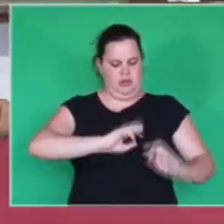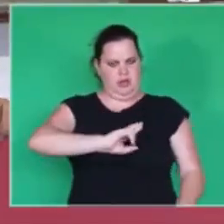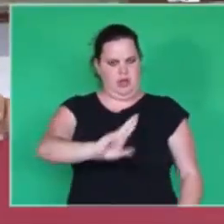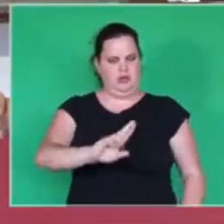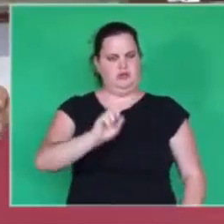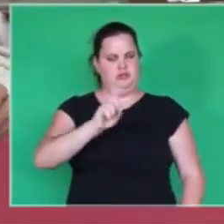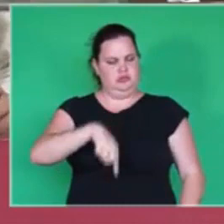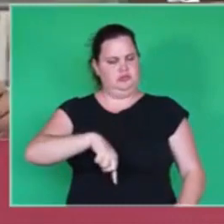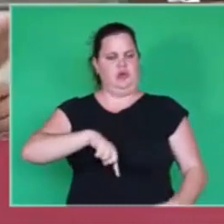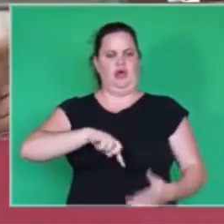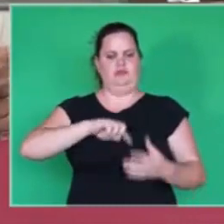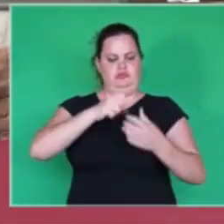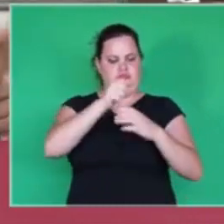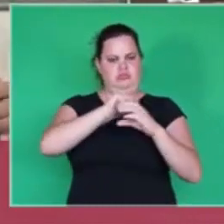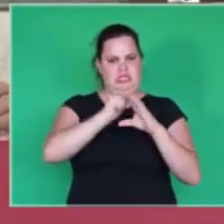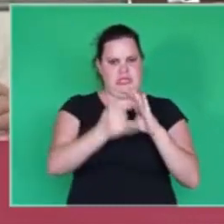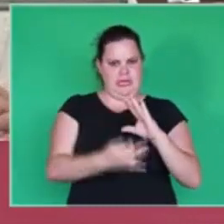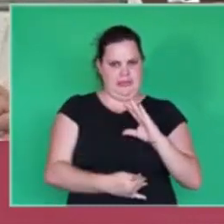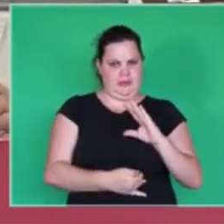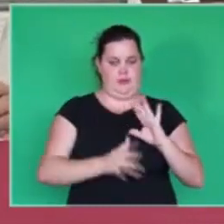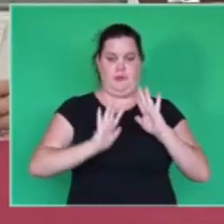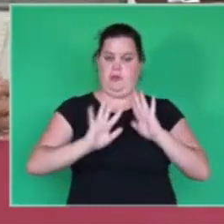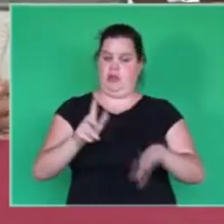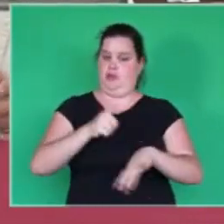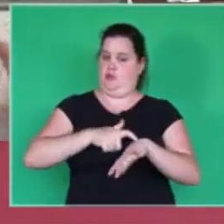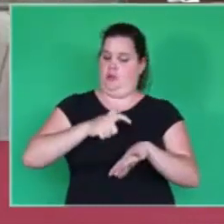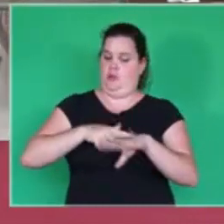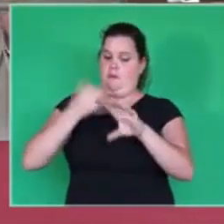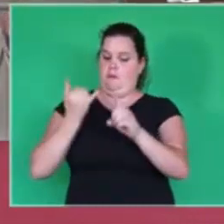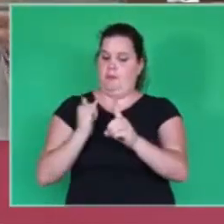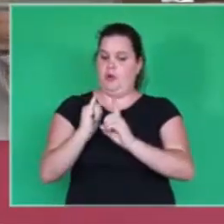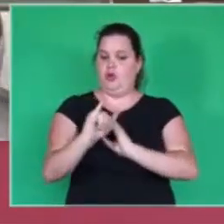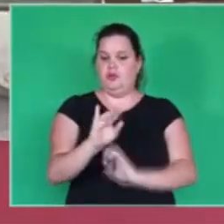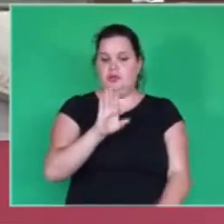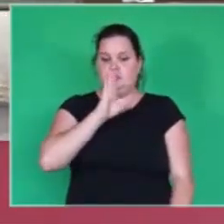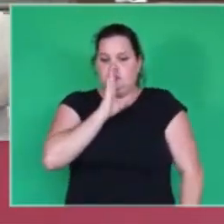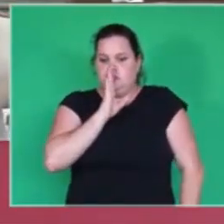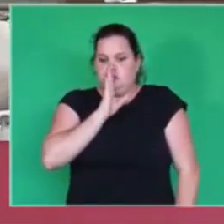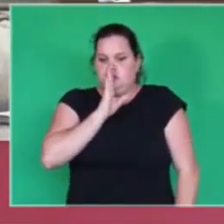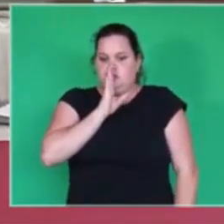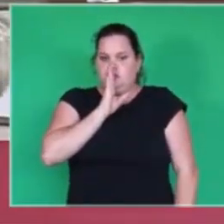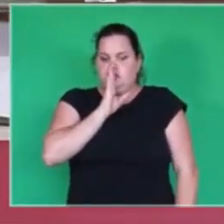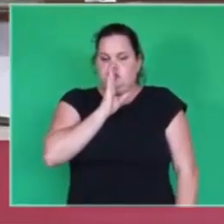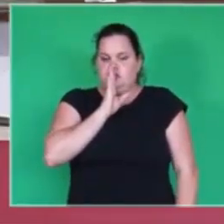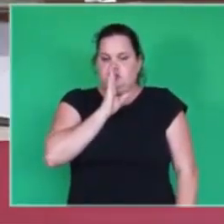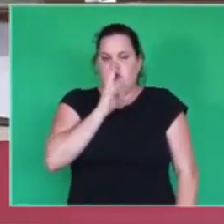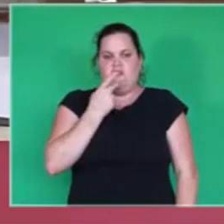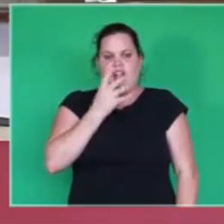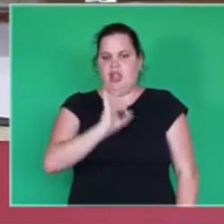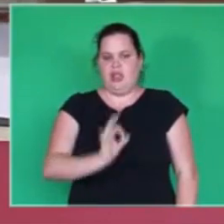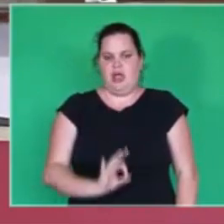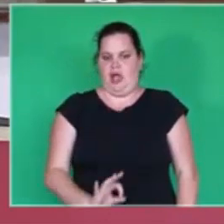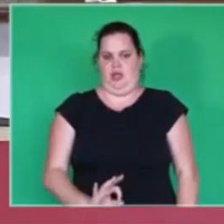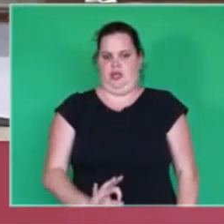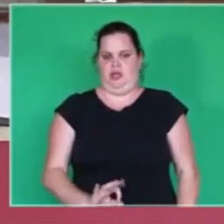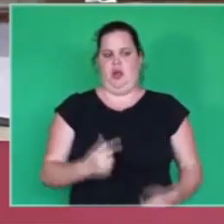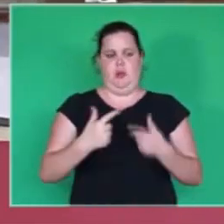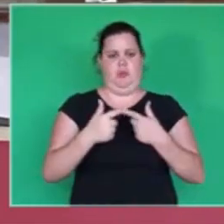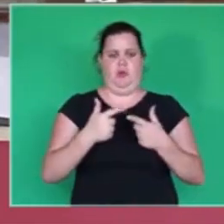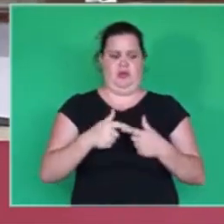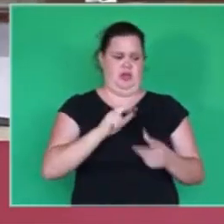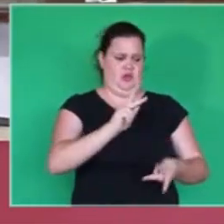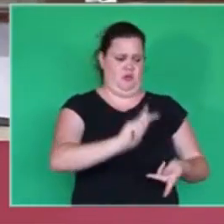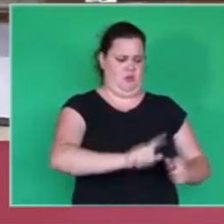Acontece que quando os profetas pararam de falar, deixaram de falar, e eles deixaram porque ninguém queria ouvir,